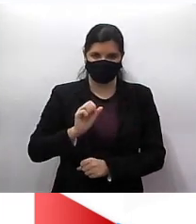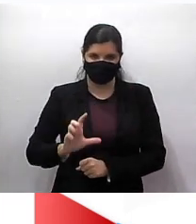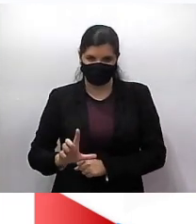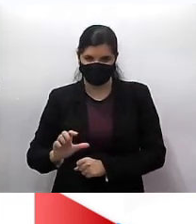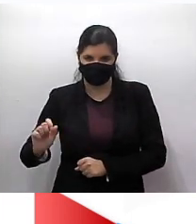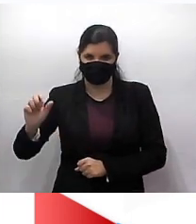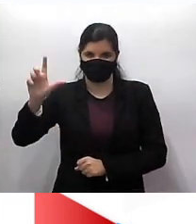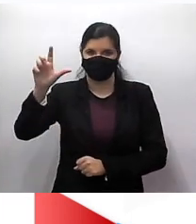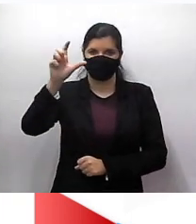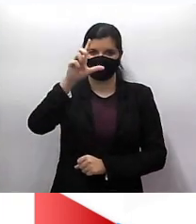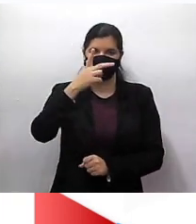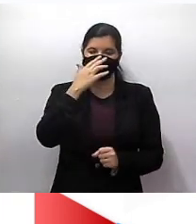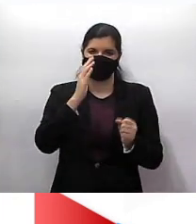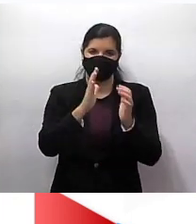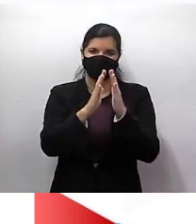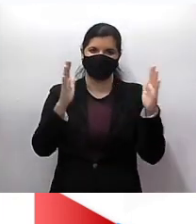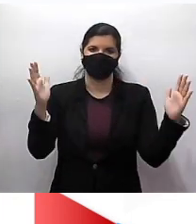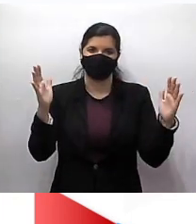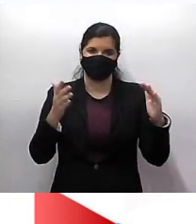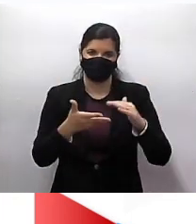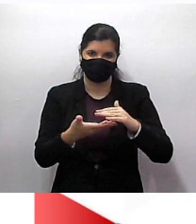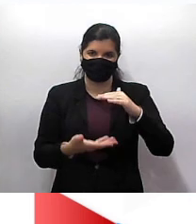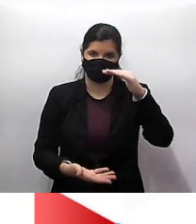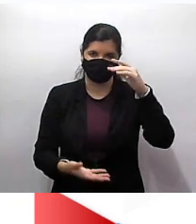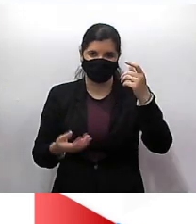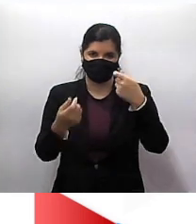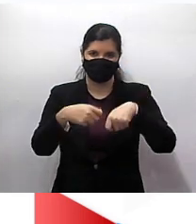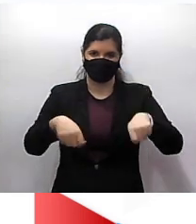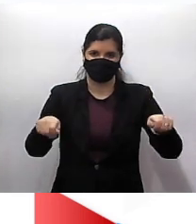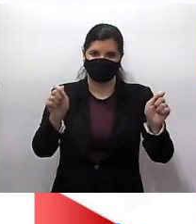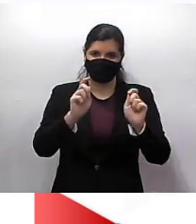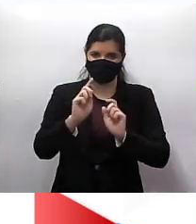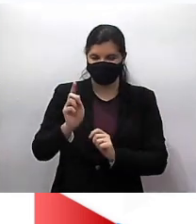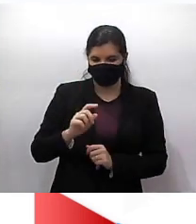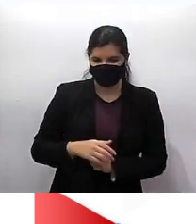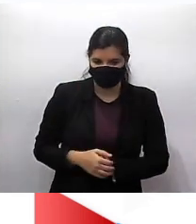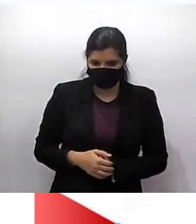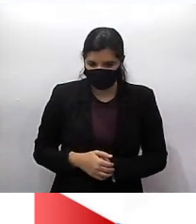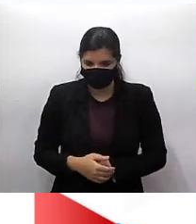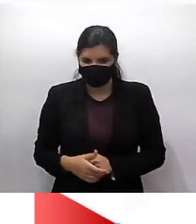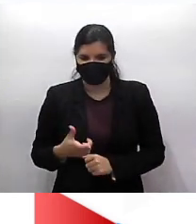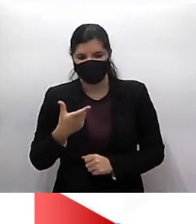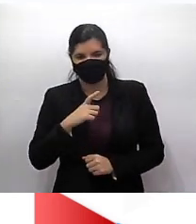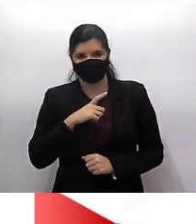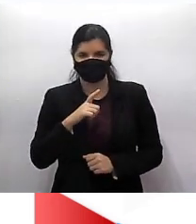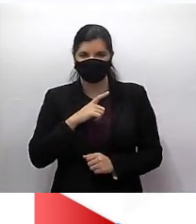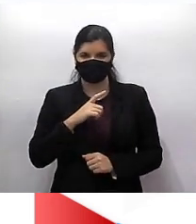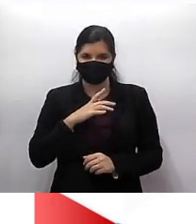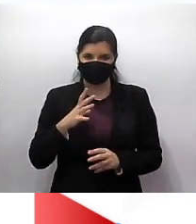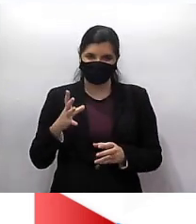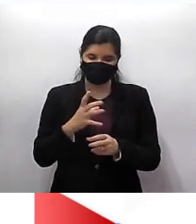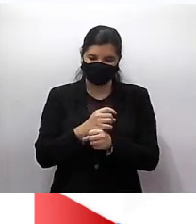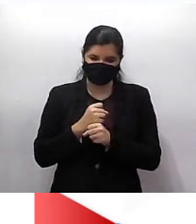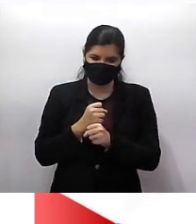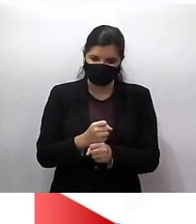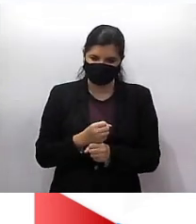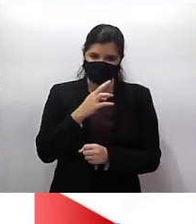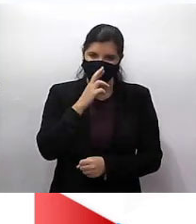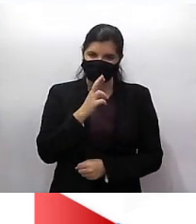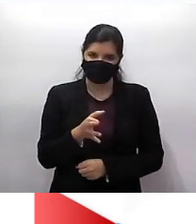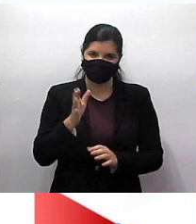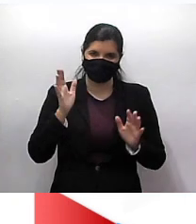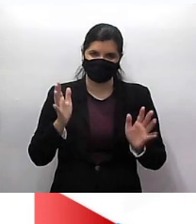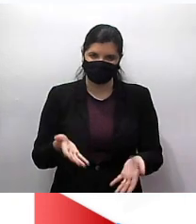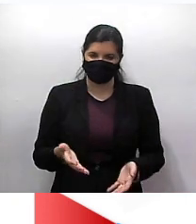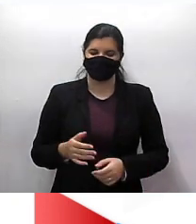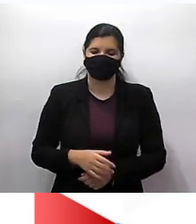aí exageradamente os dois, mas não precisa, tá? Se é um quadrado, apenas uma medida já resolve.